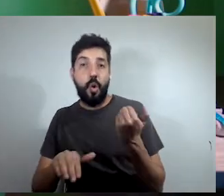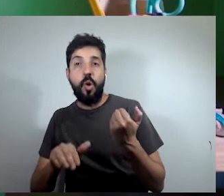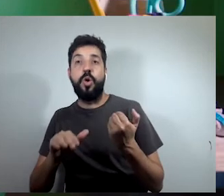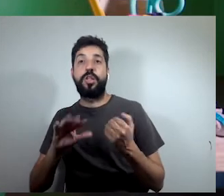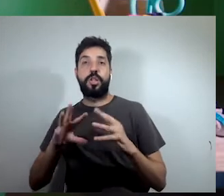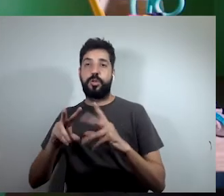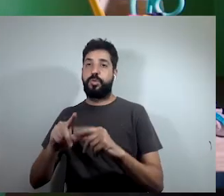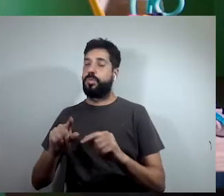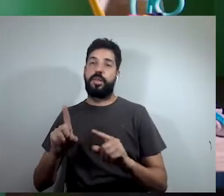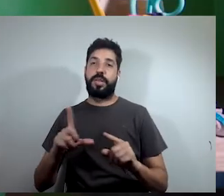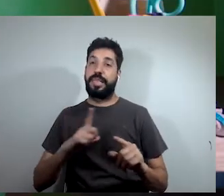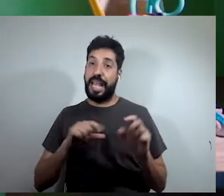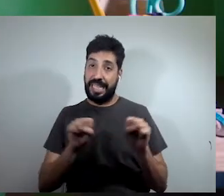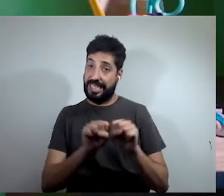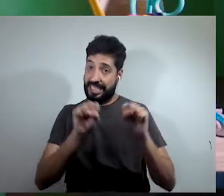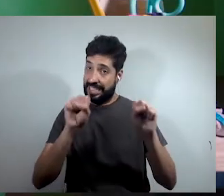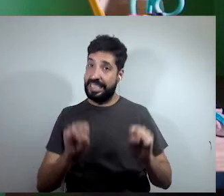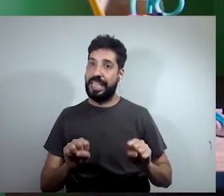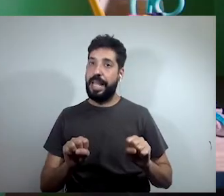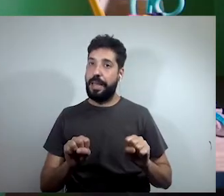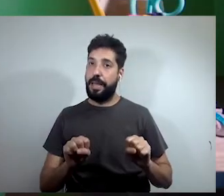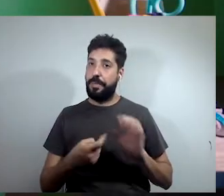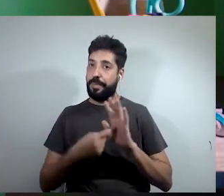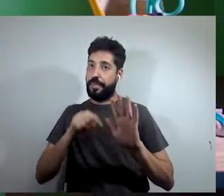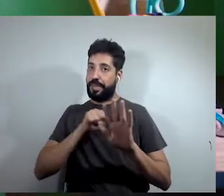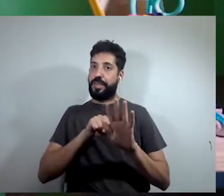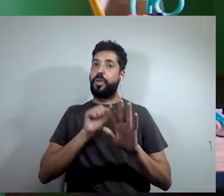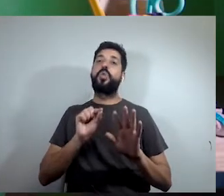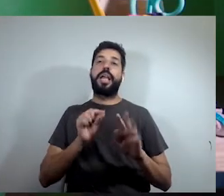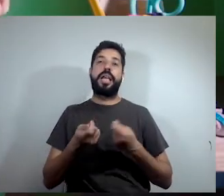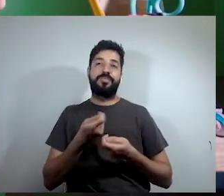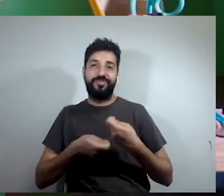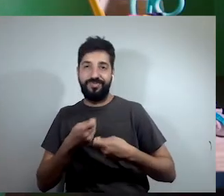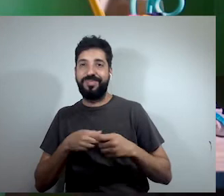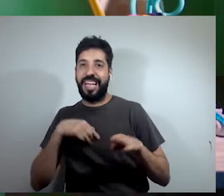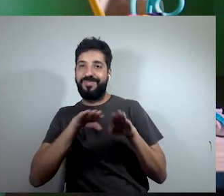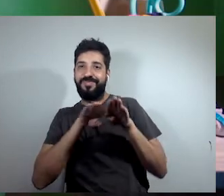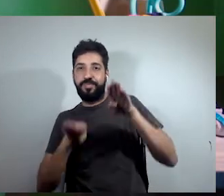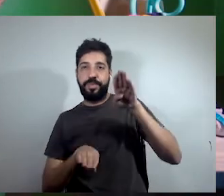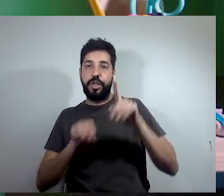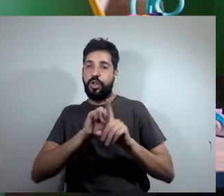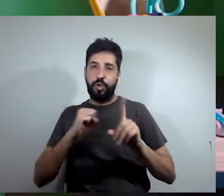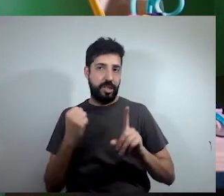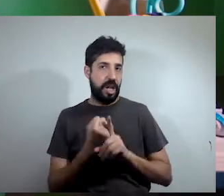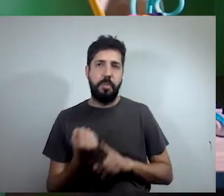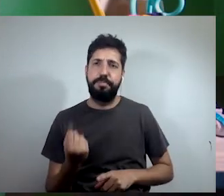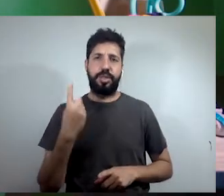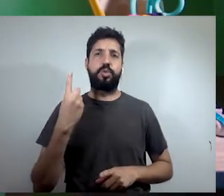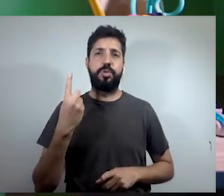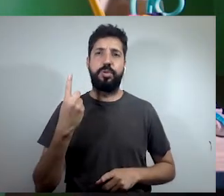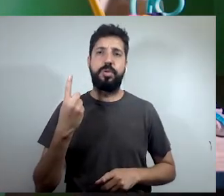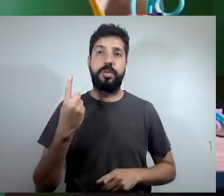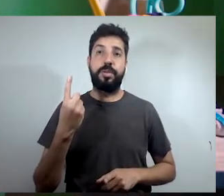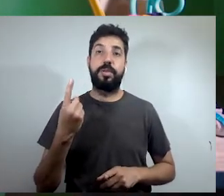Existe um sistema por trás que é econômico, uma desigualdade social absurda, que faz com